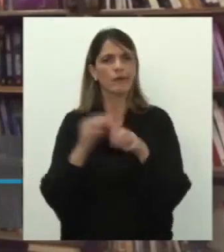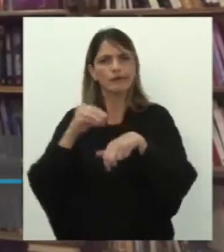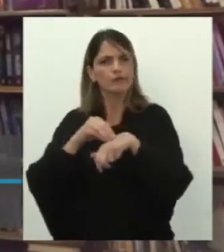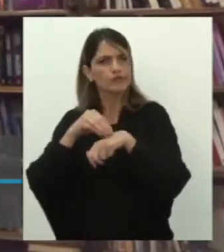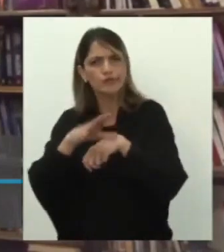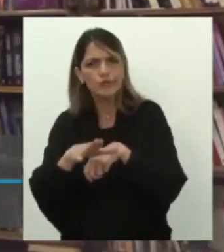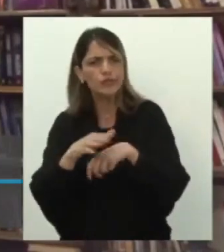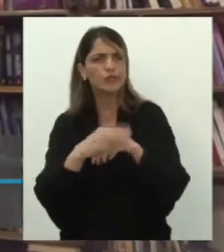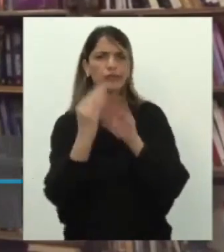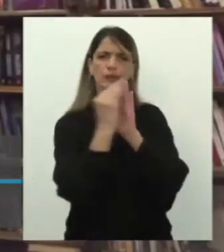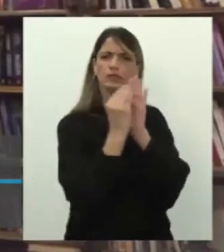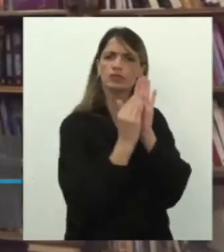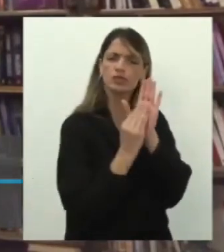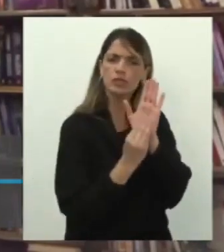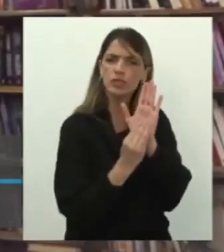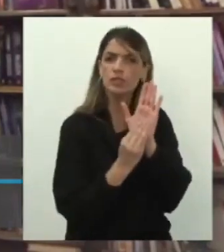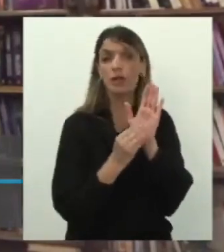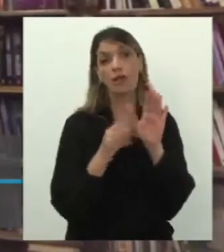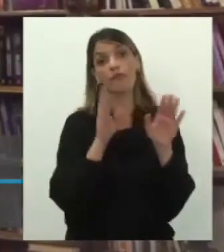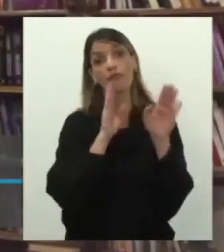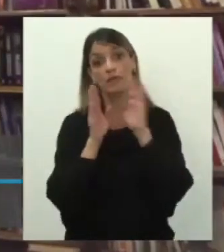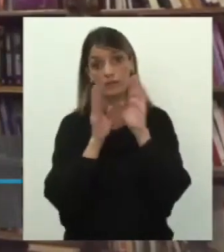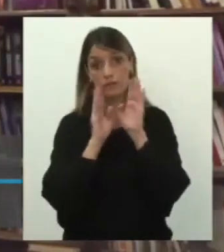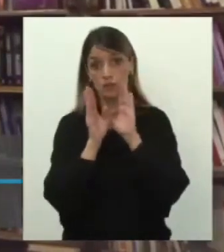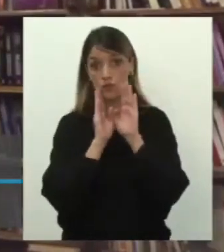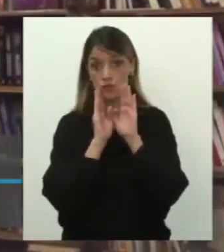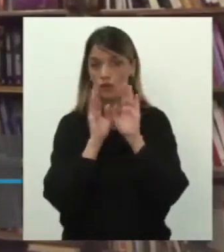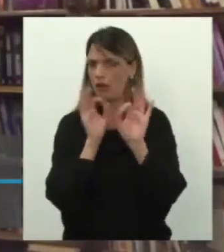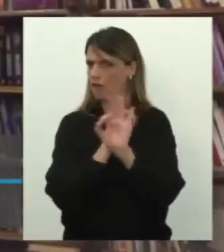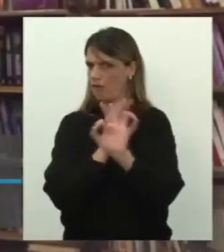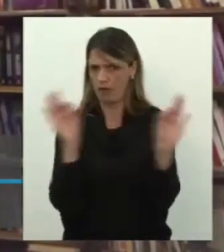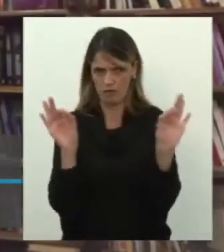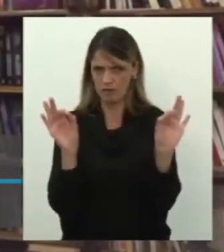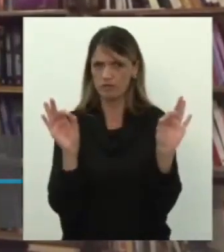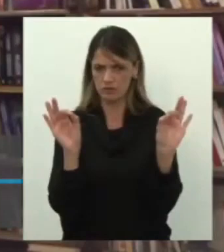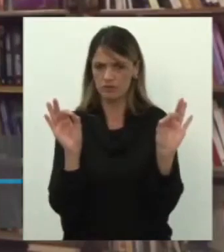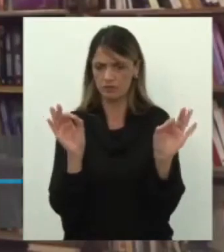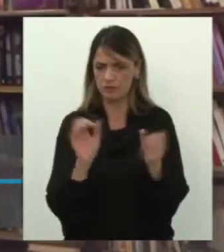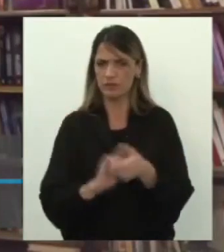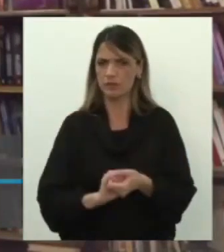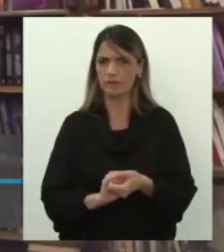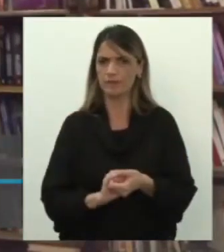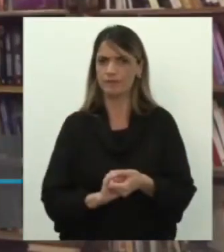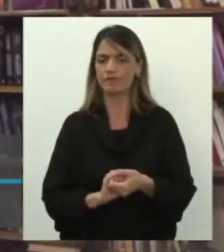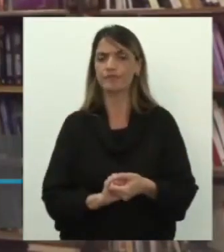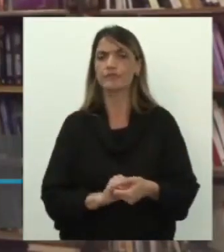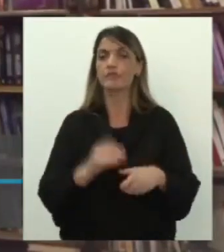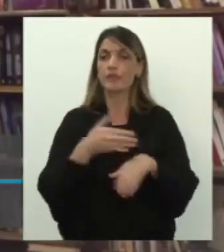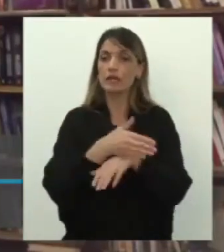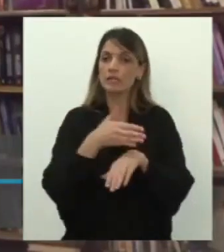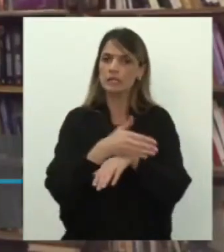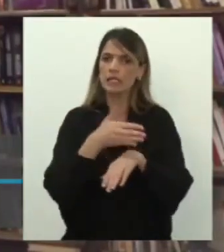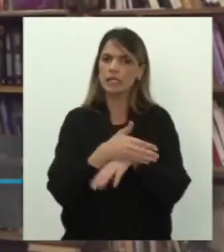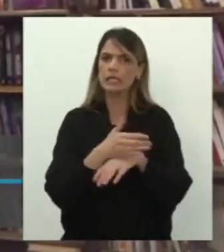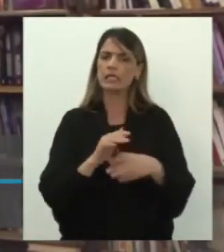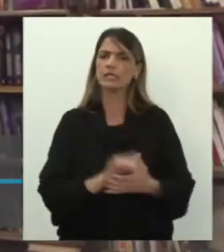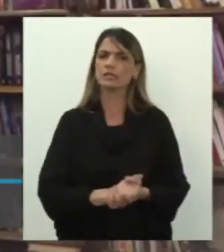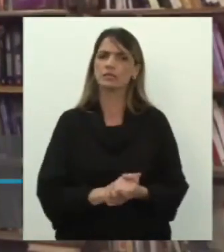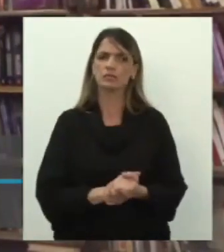recados, agenda, nós temos o Facebook, que funciona muito bem, e assim, os acessos, o